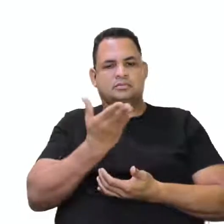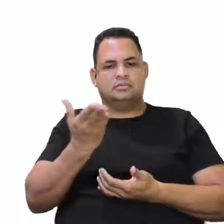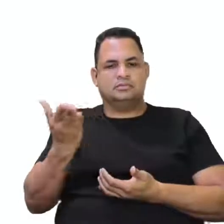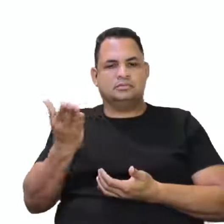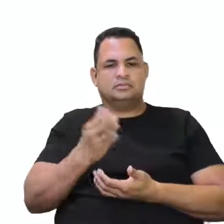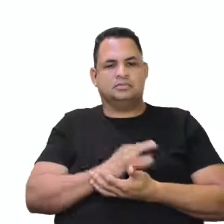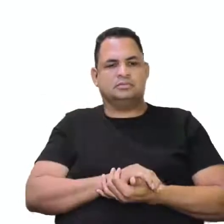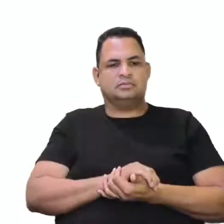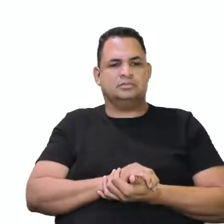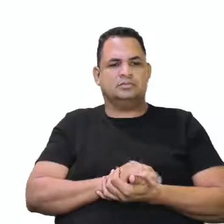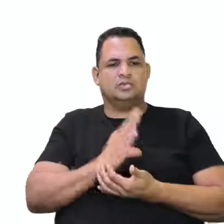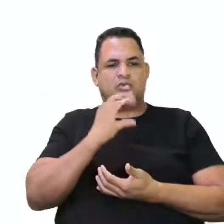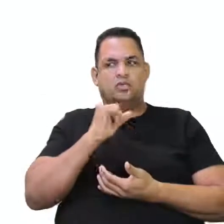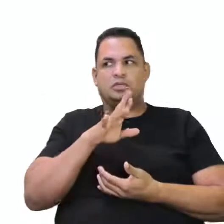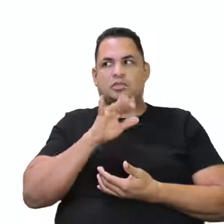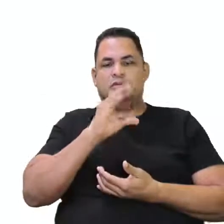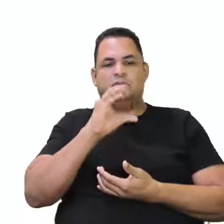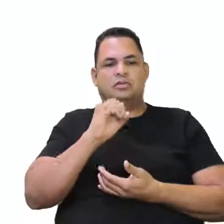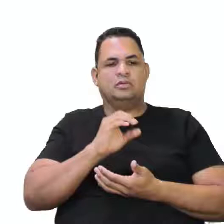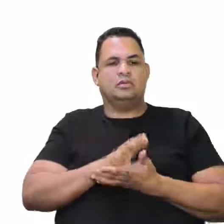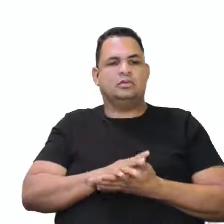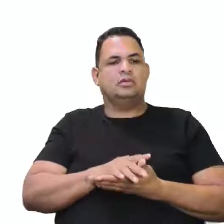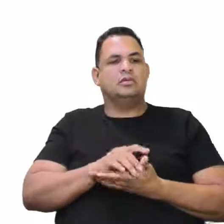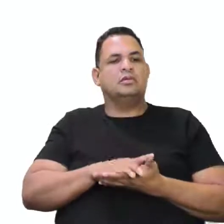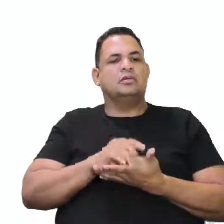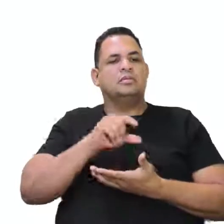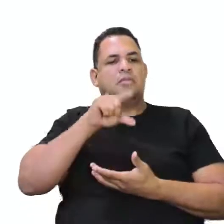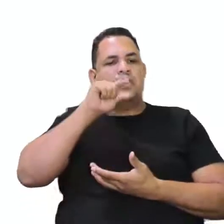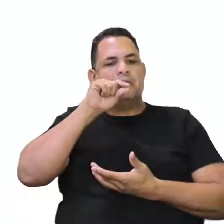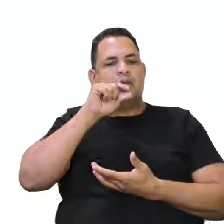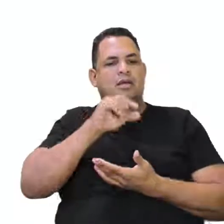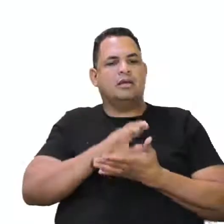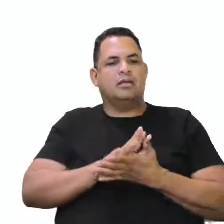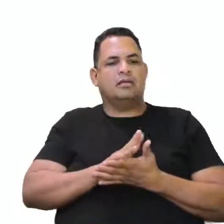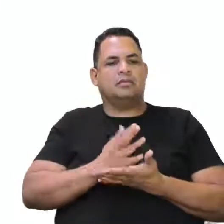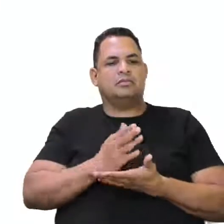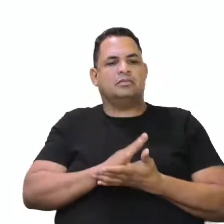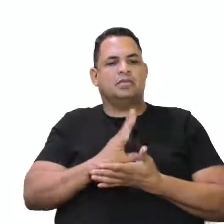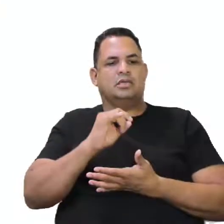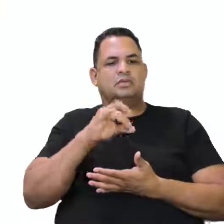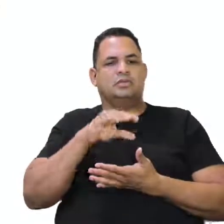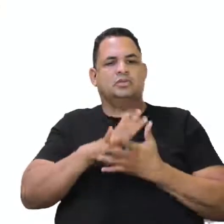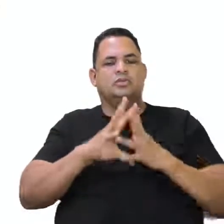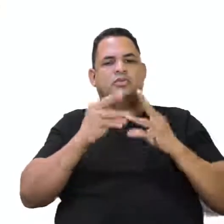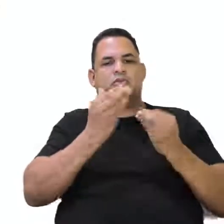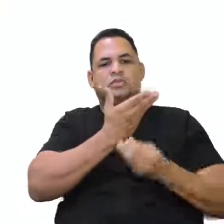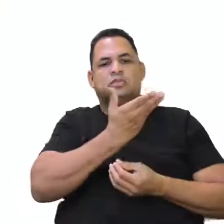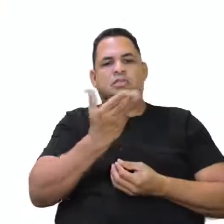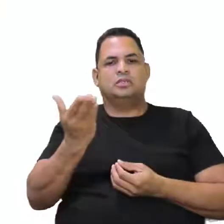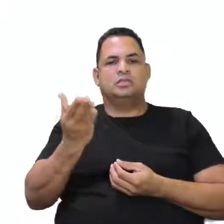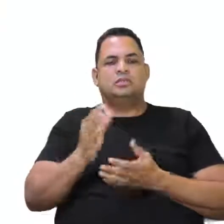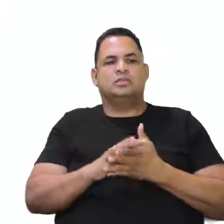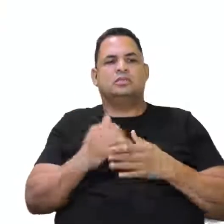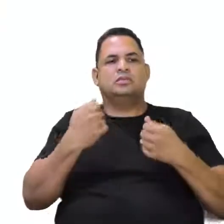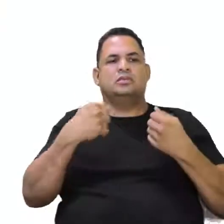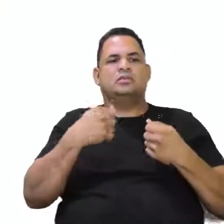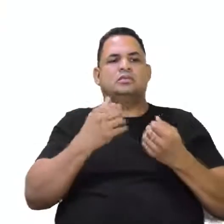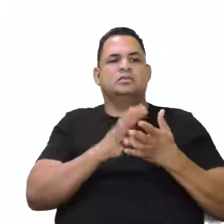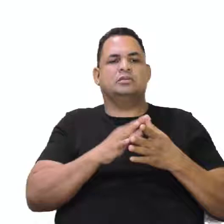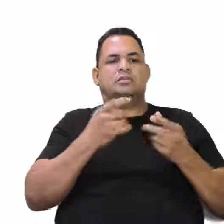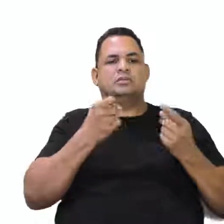Gnorimopsa, curió, papagaio, cardeal. Então, esses animais todos, eles podem